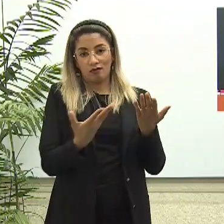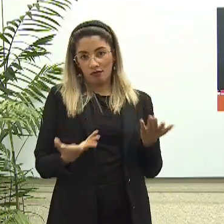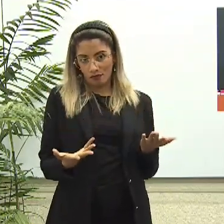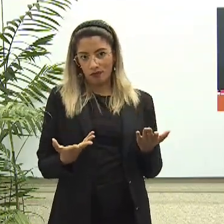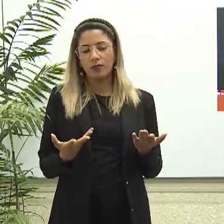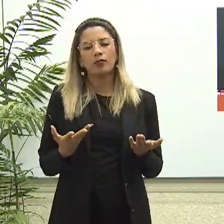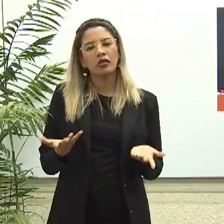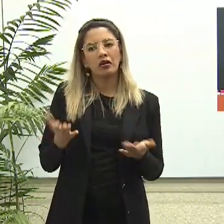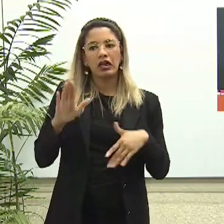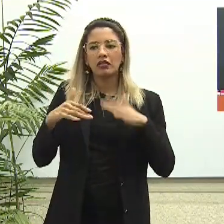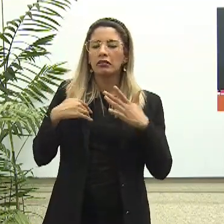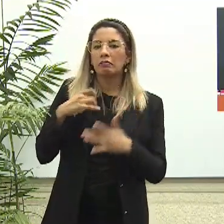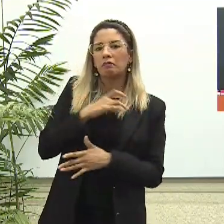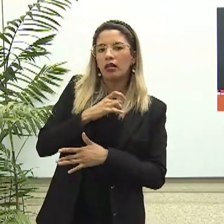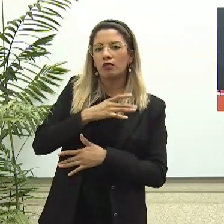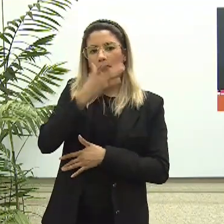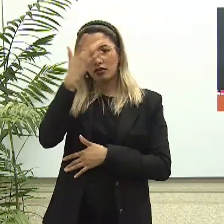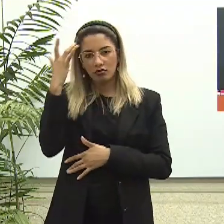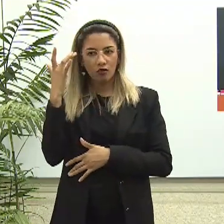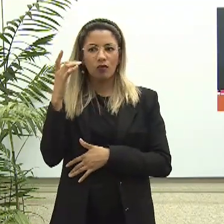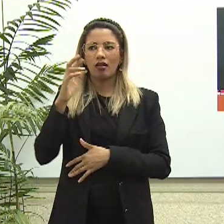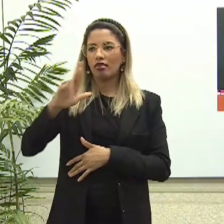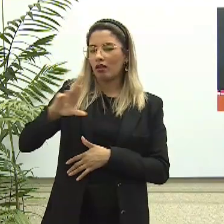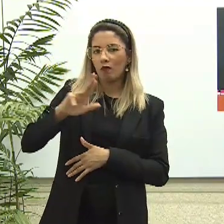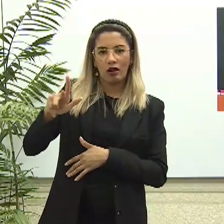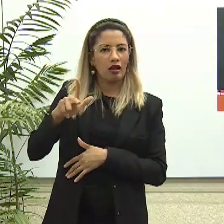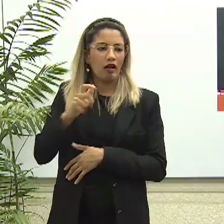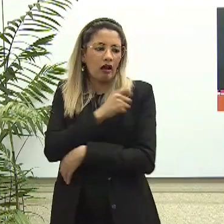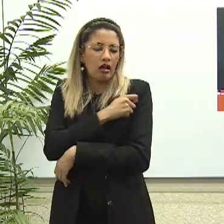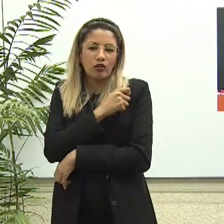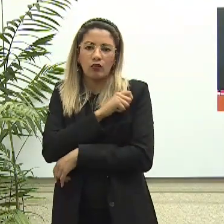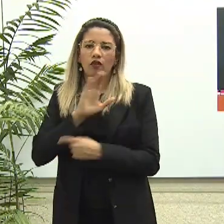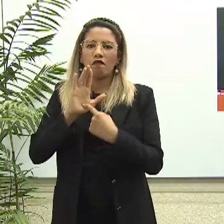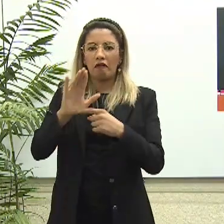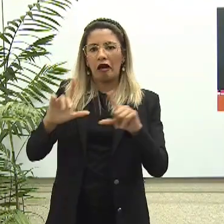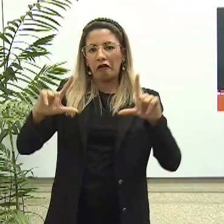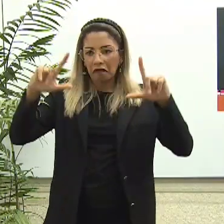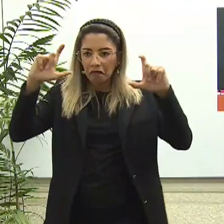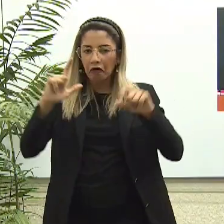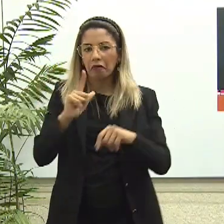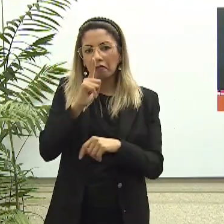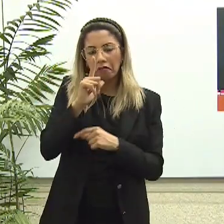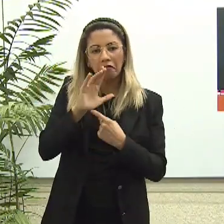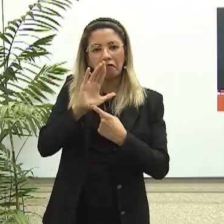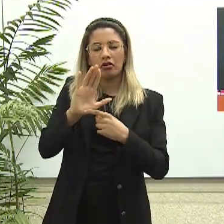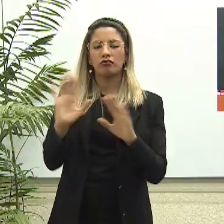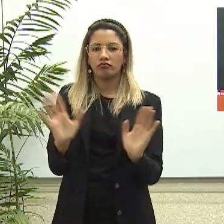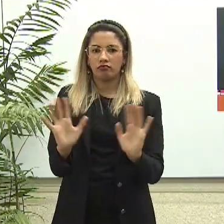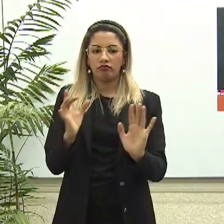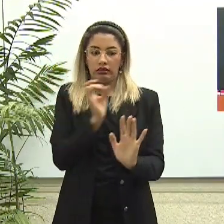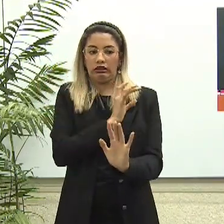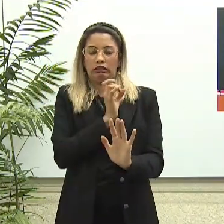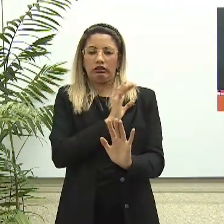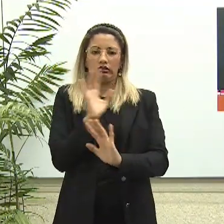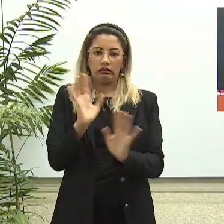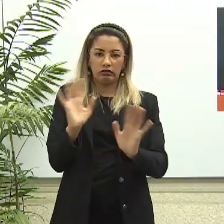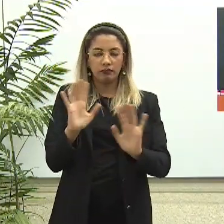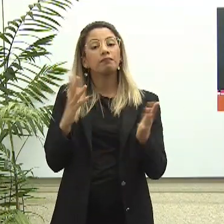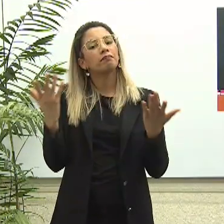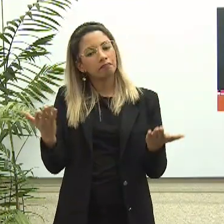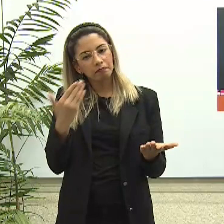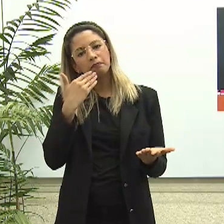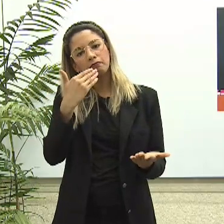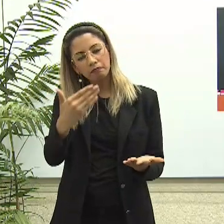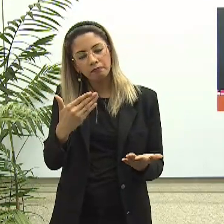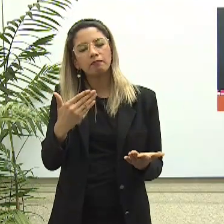e mostrar o pinto aquela coisa toda que tinha medo né da da da época da pandemia então a gente coagi os alunos a terem uma